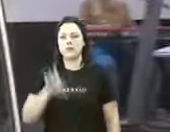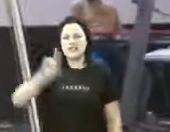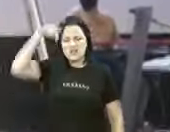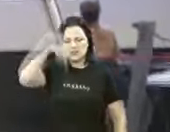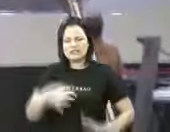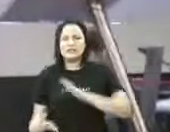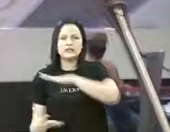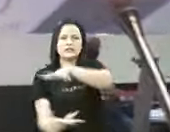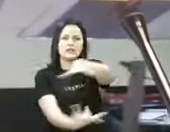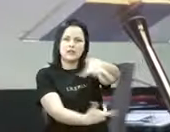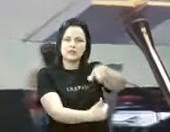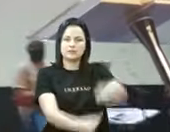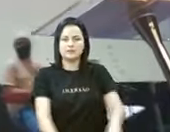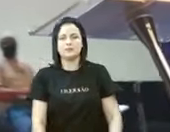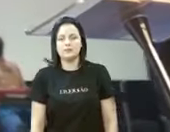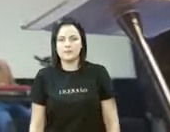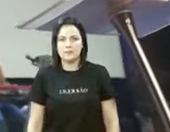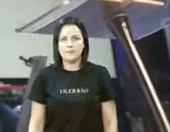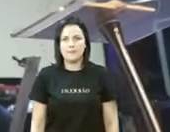Meu Jesus de Nazaré,